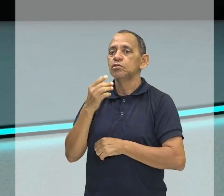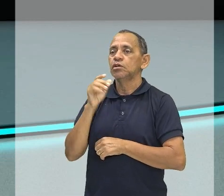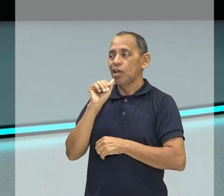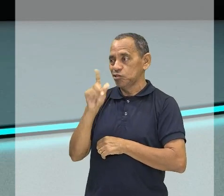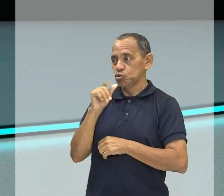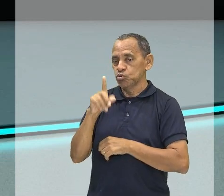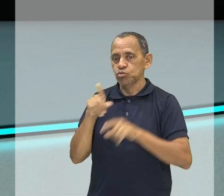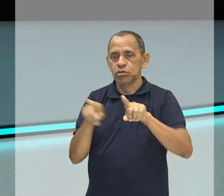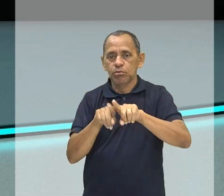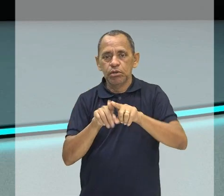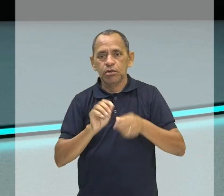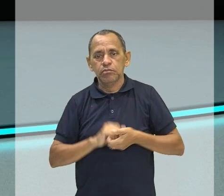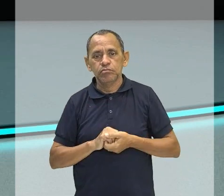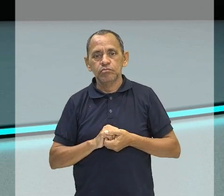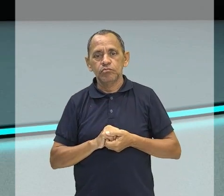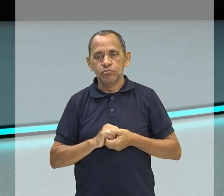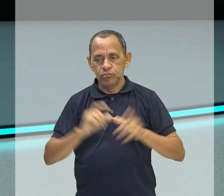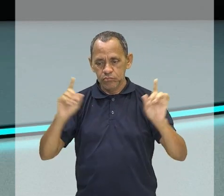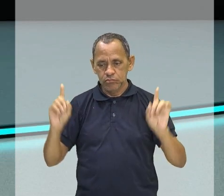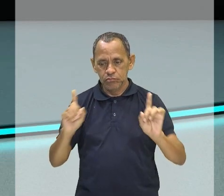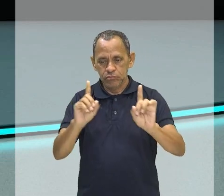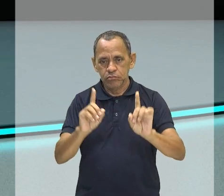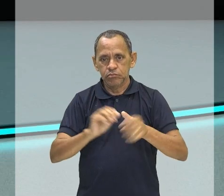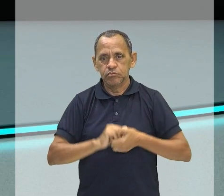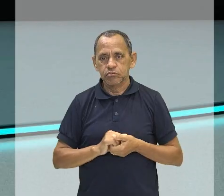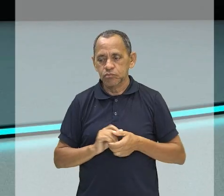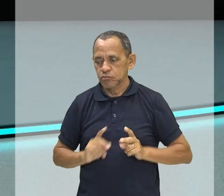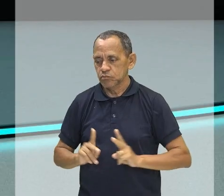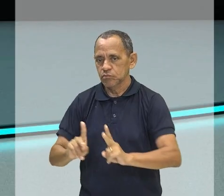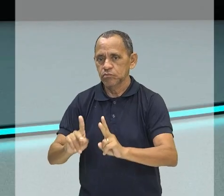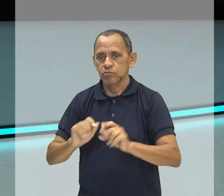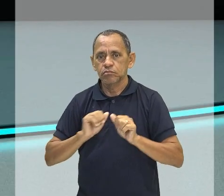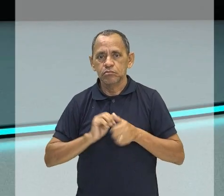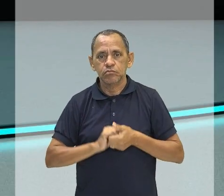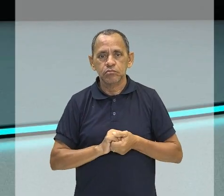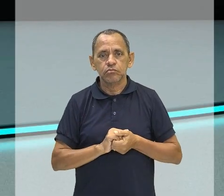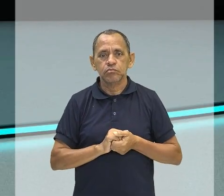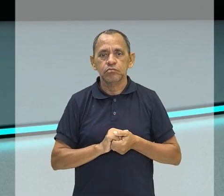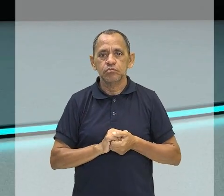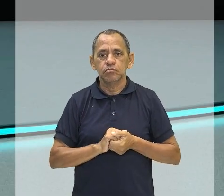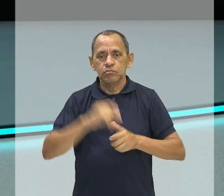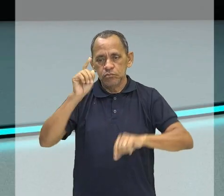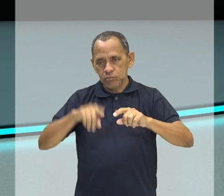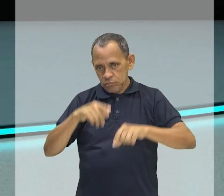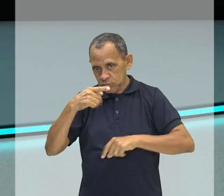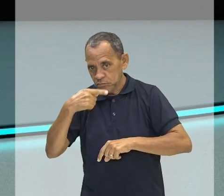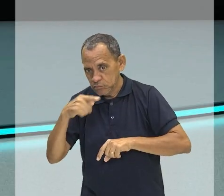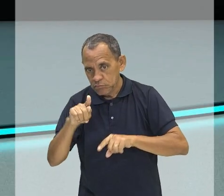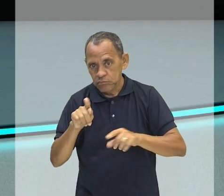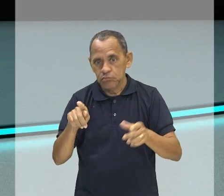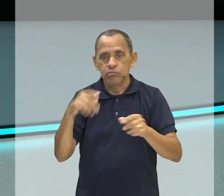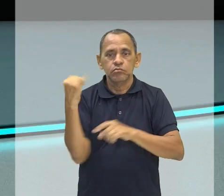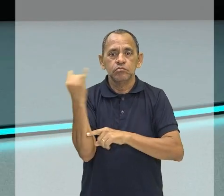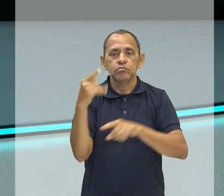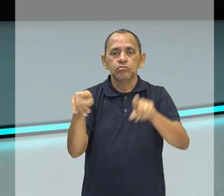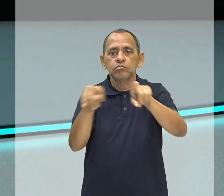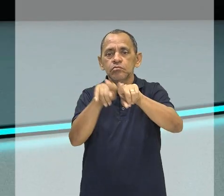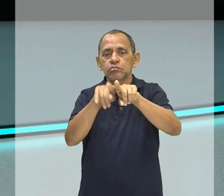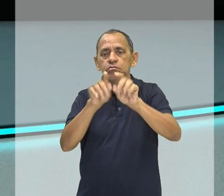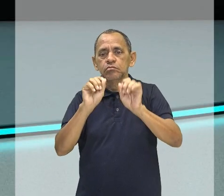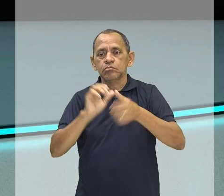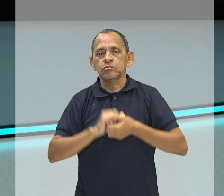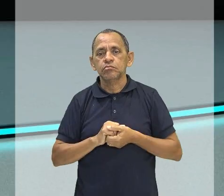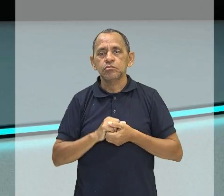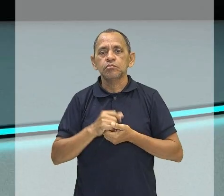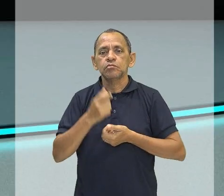certo? Prosseguindo, outros equipamentos importantes são